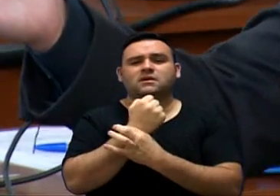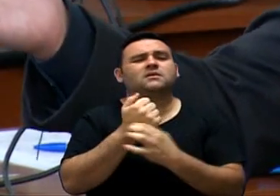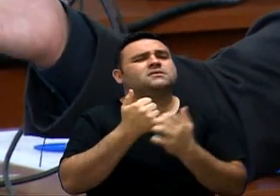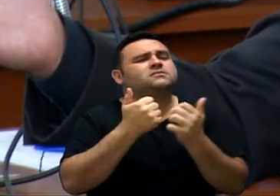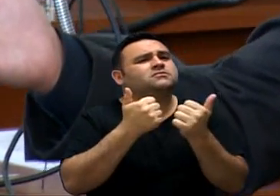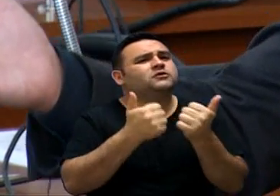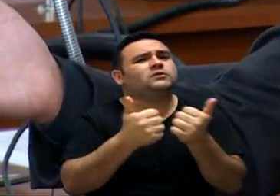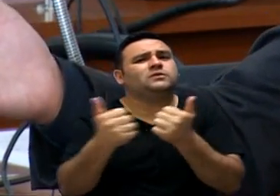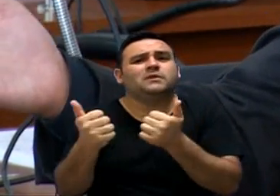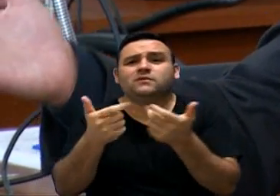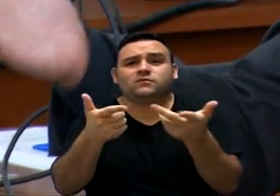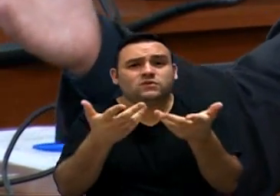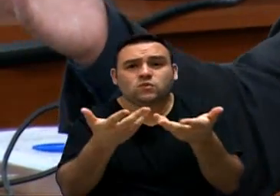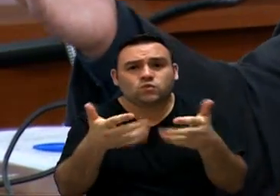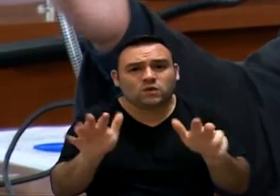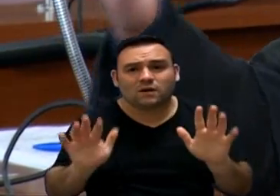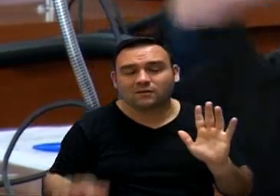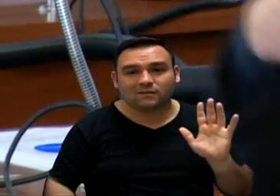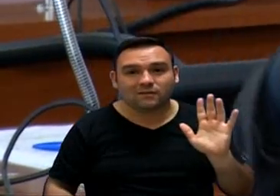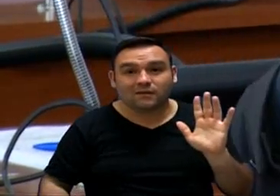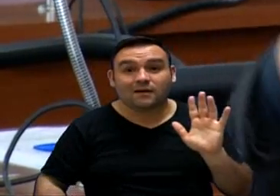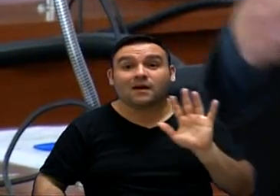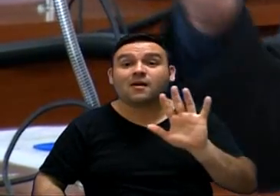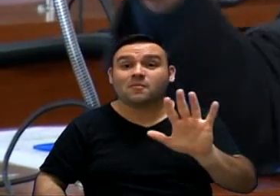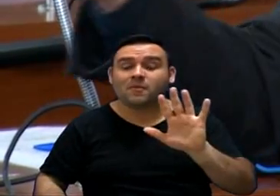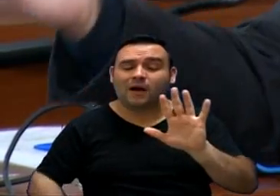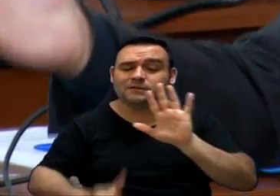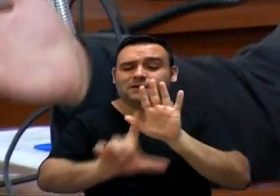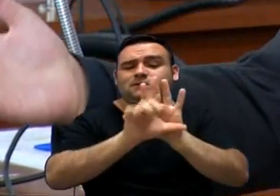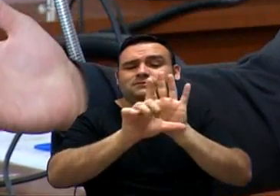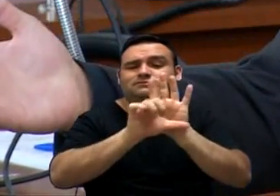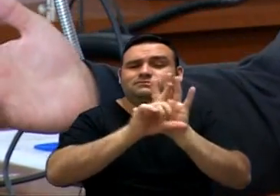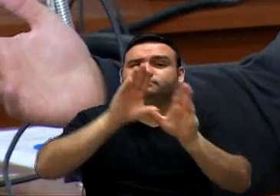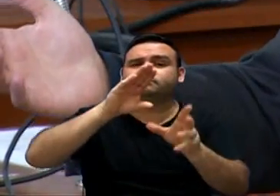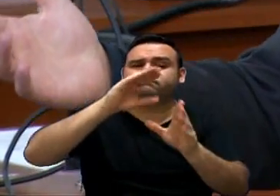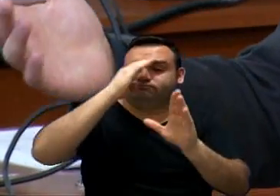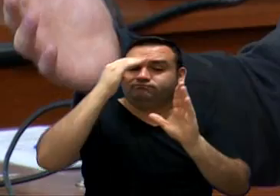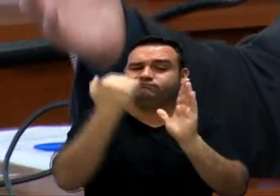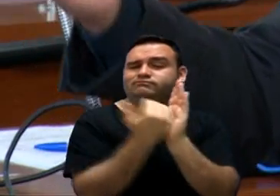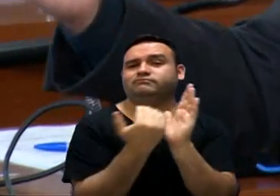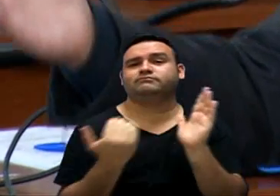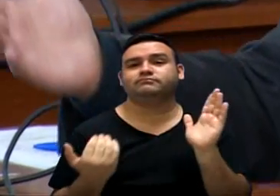a senhora nunca quis, mas está dentro da legalidade.